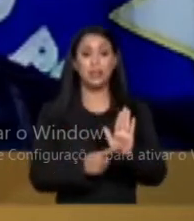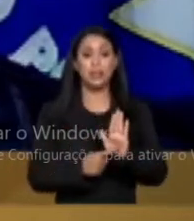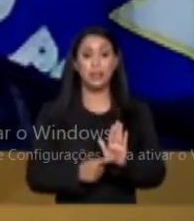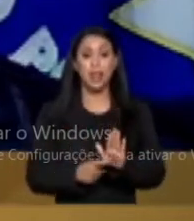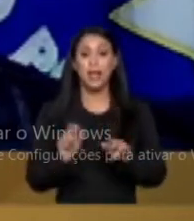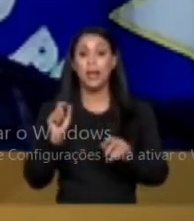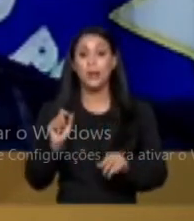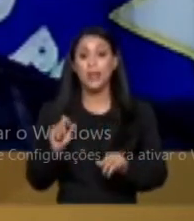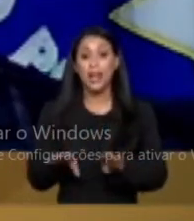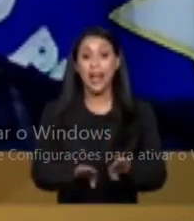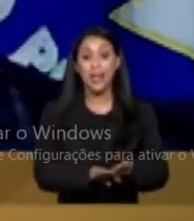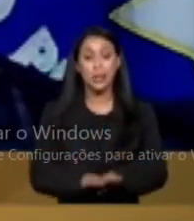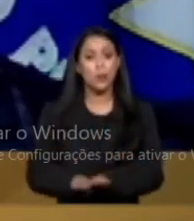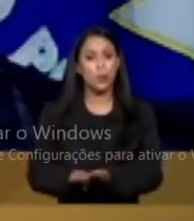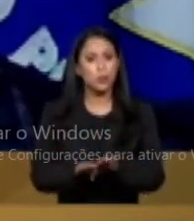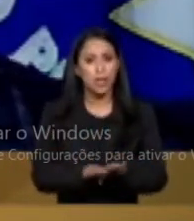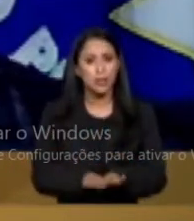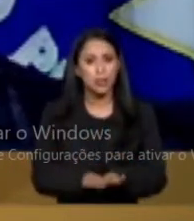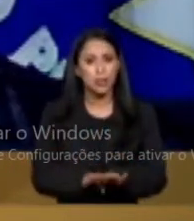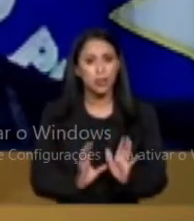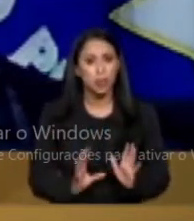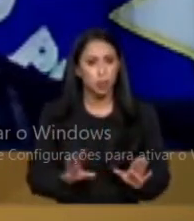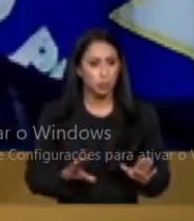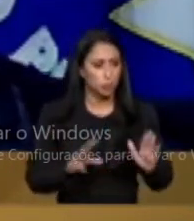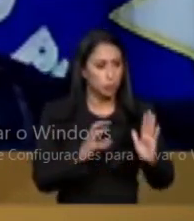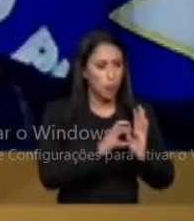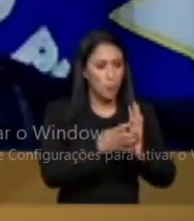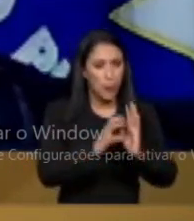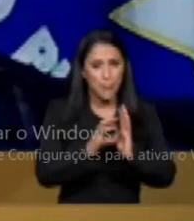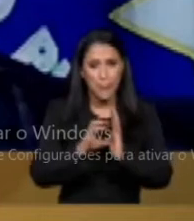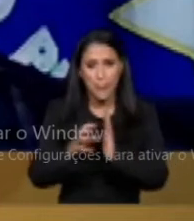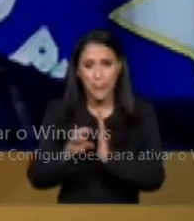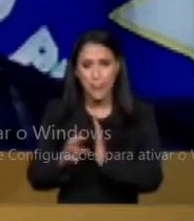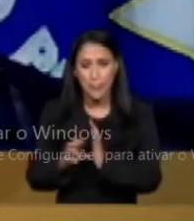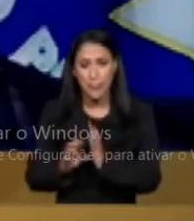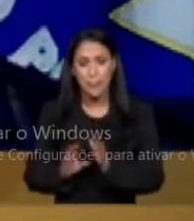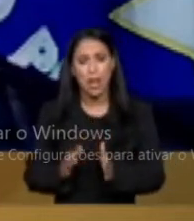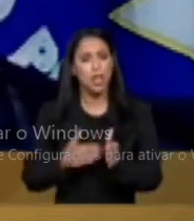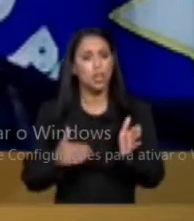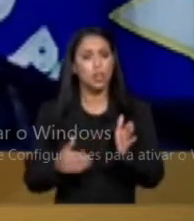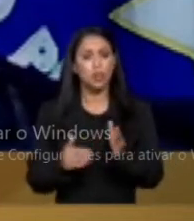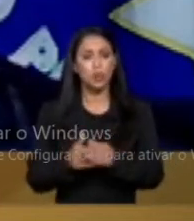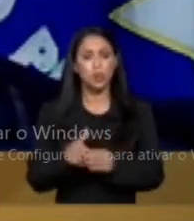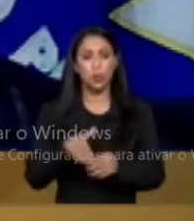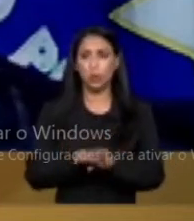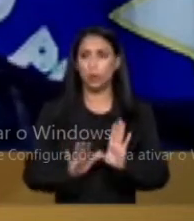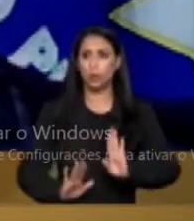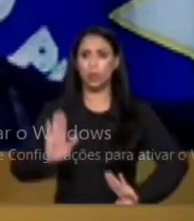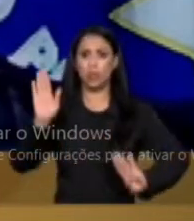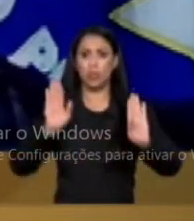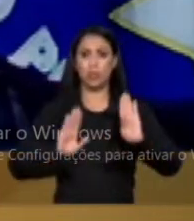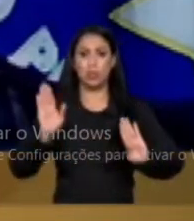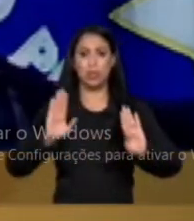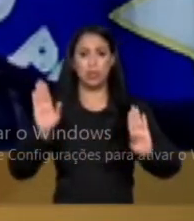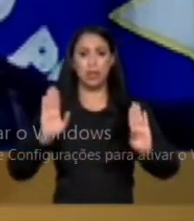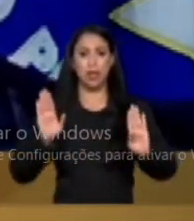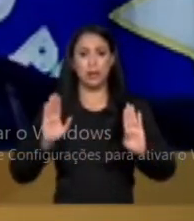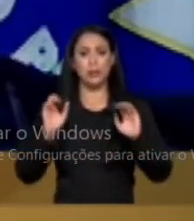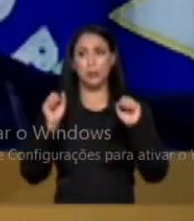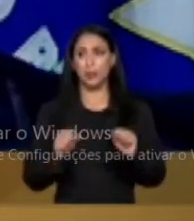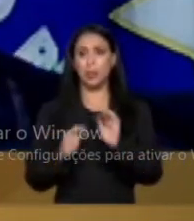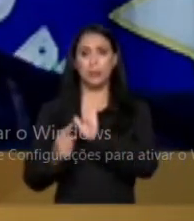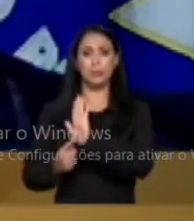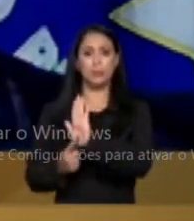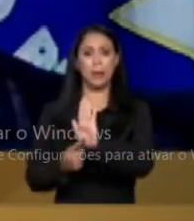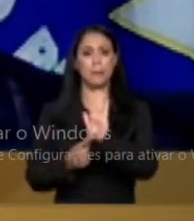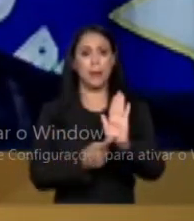igualdade de todas as agremiações e de todos os candidatos na propaganda eleitoral.